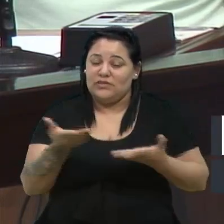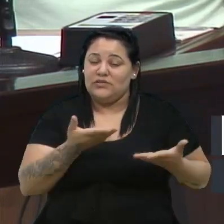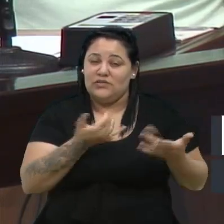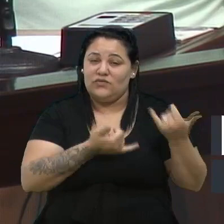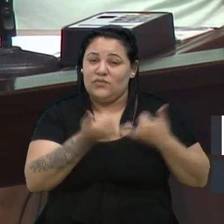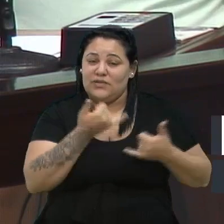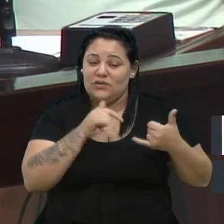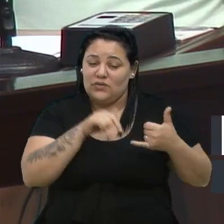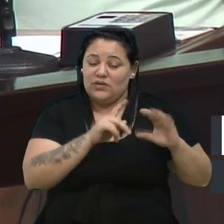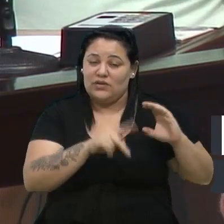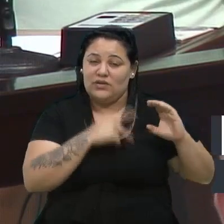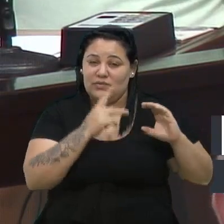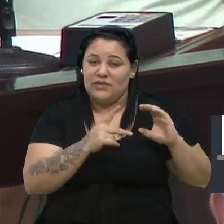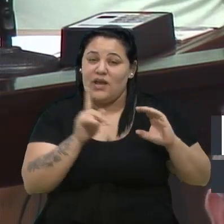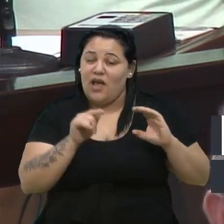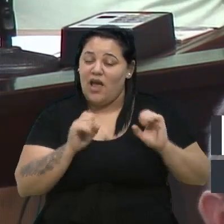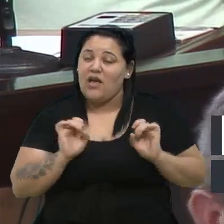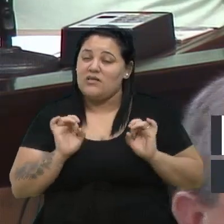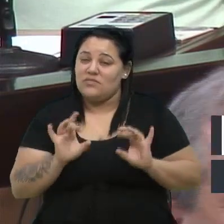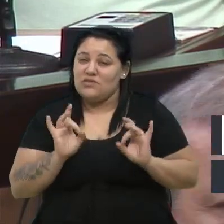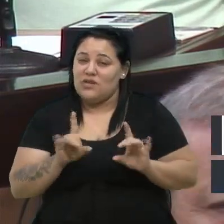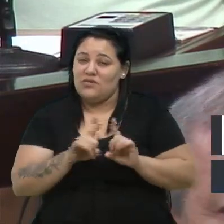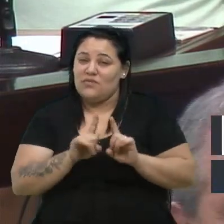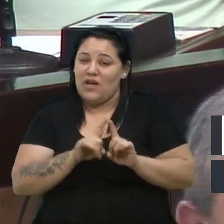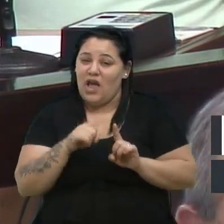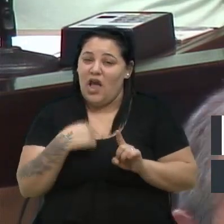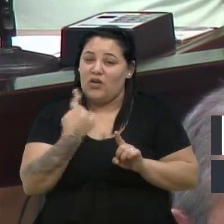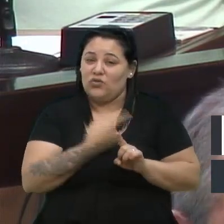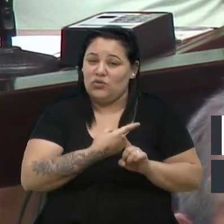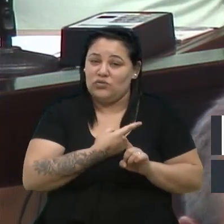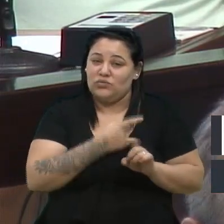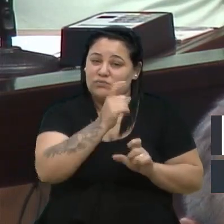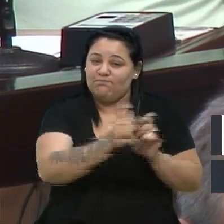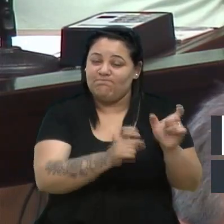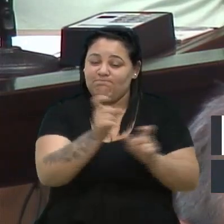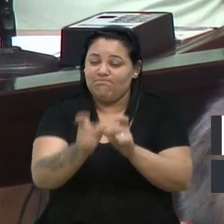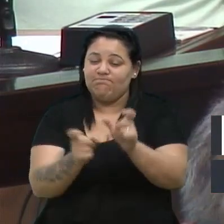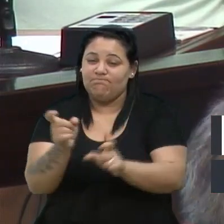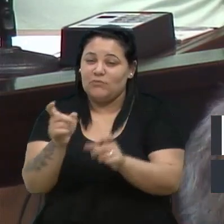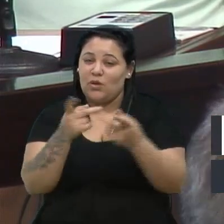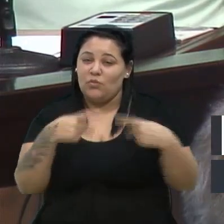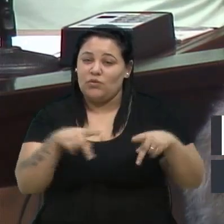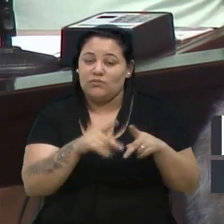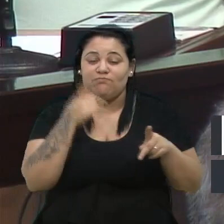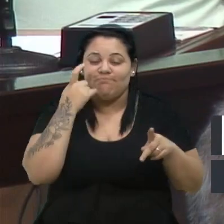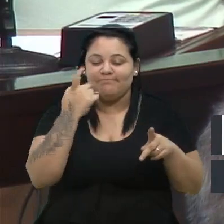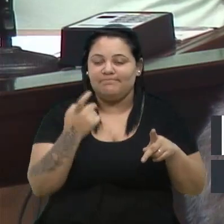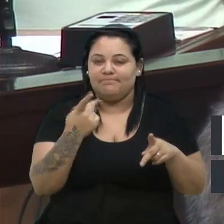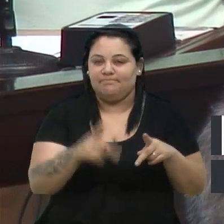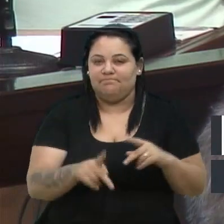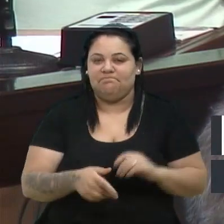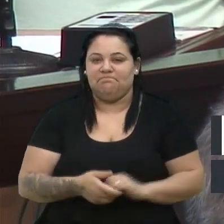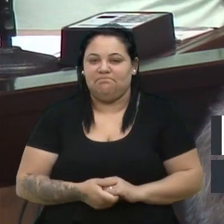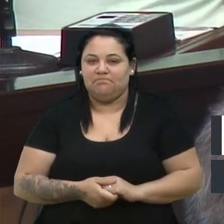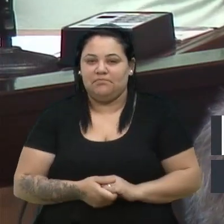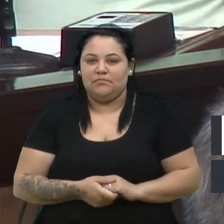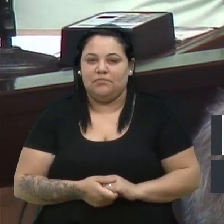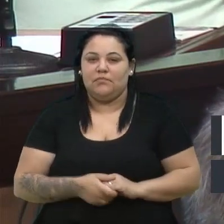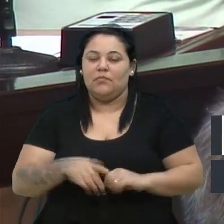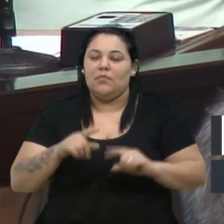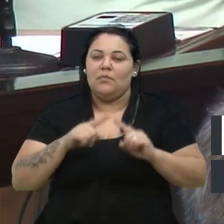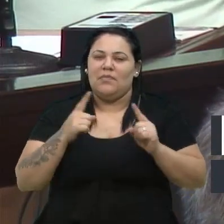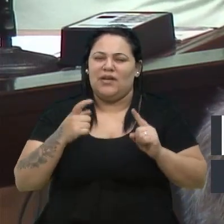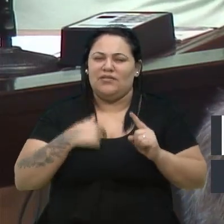mas em especial aos nossos munícipes interessados de Caxias do Sul. Mas o que me